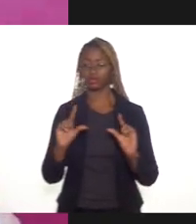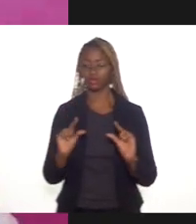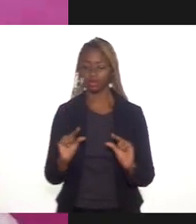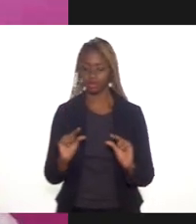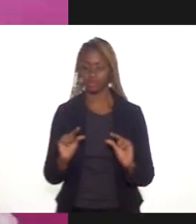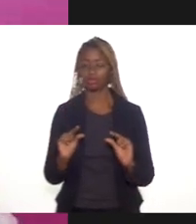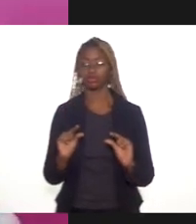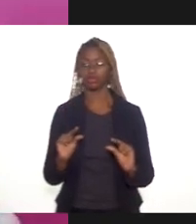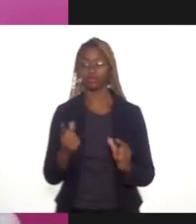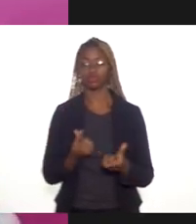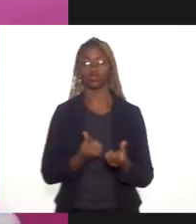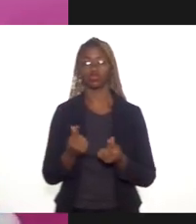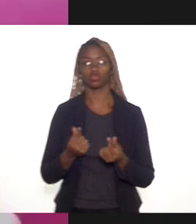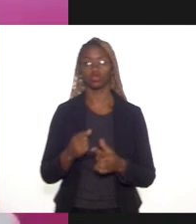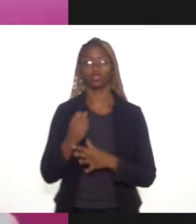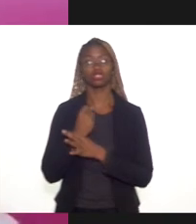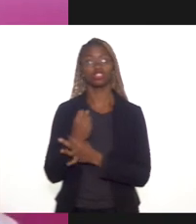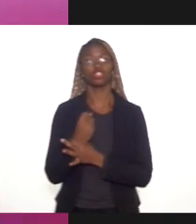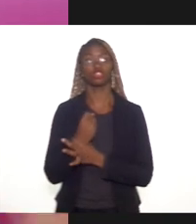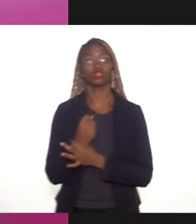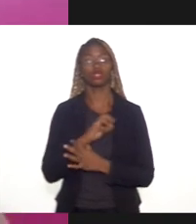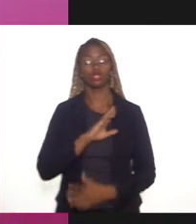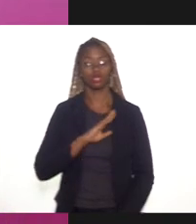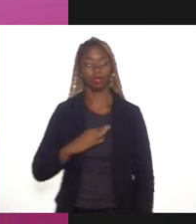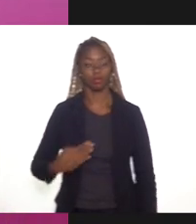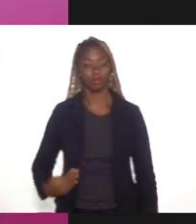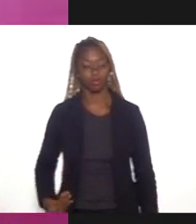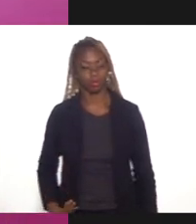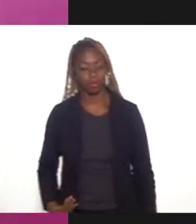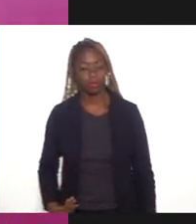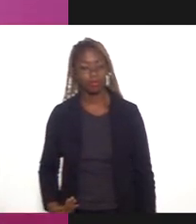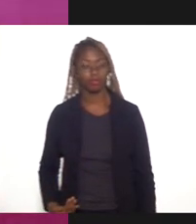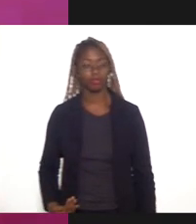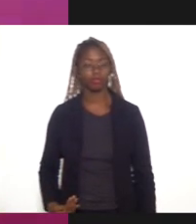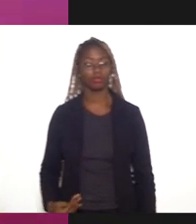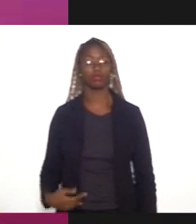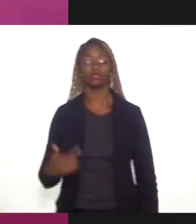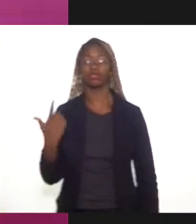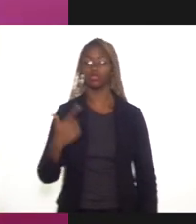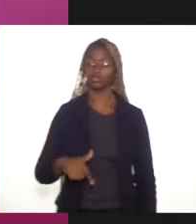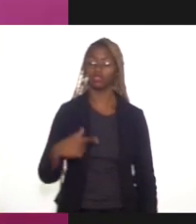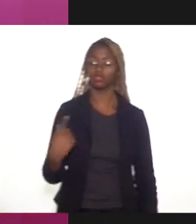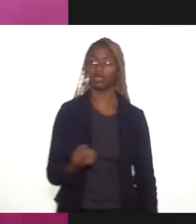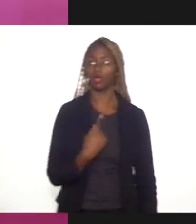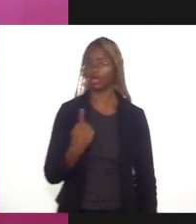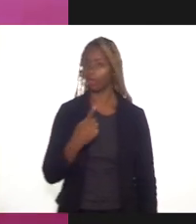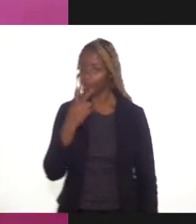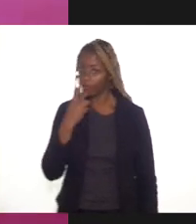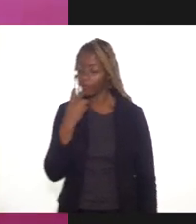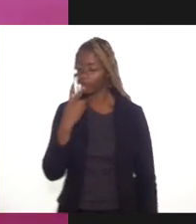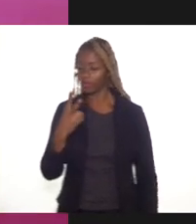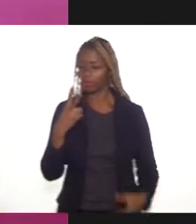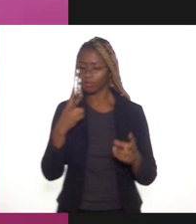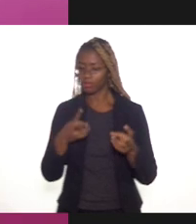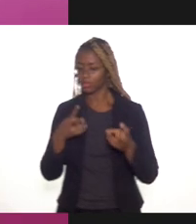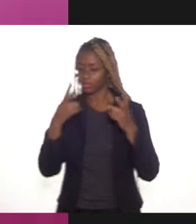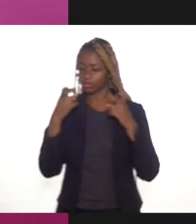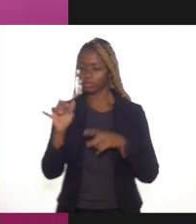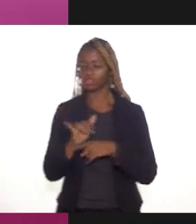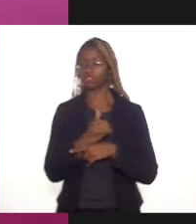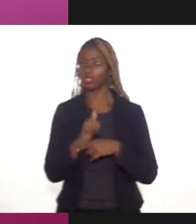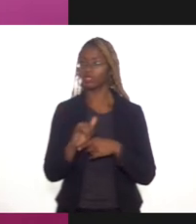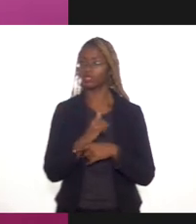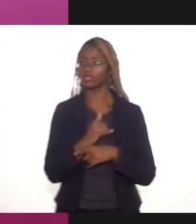orçamento na área de segurança pública é a gente mais uma vez ver e perceber que a estratégia do governo